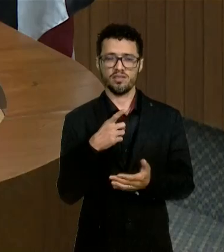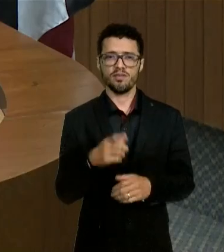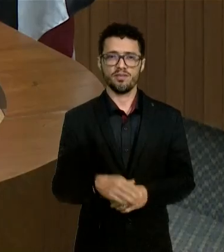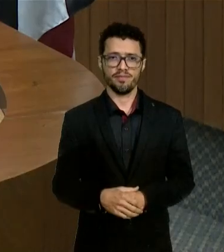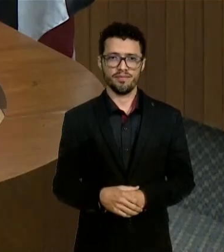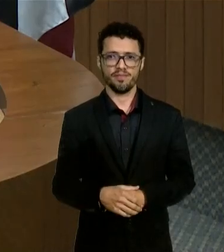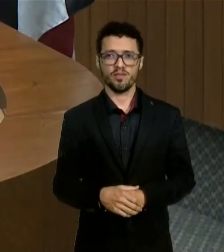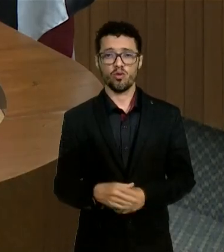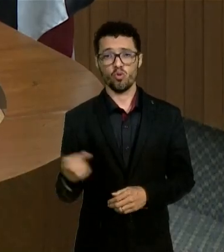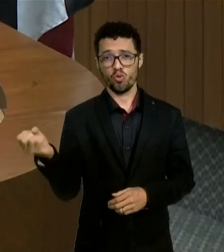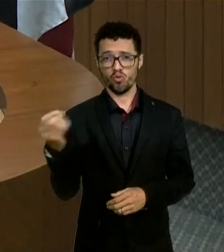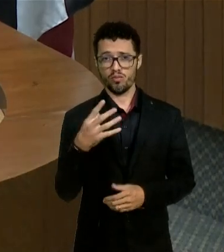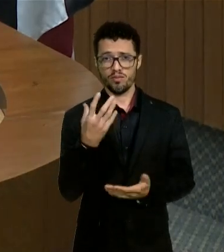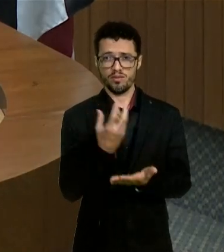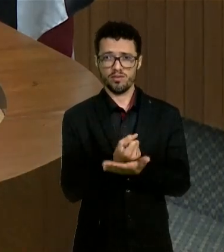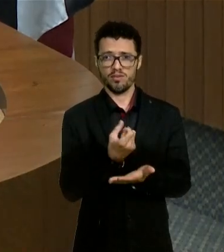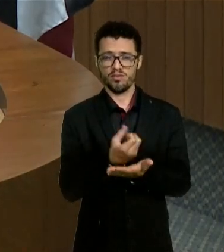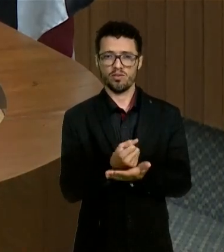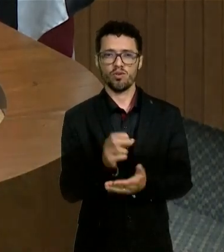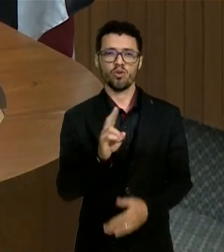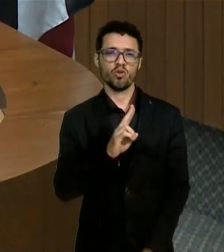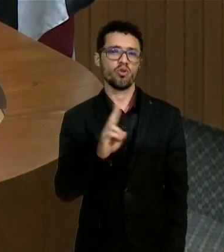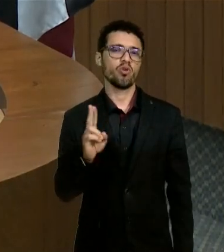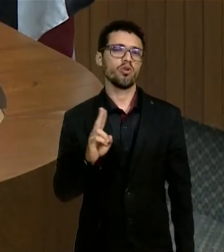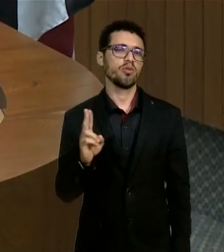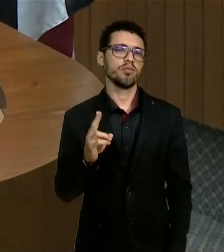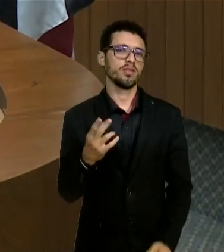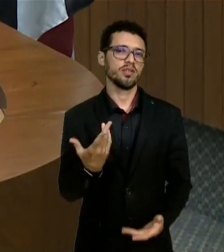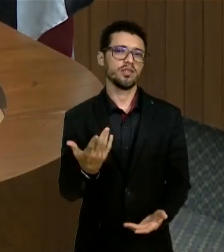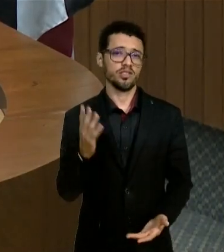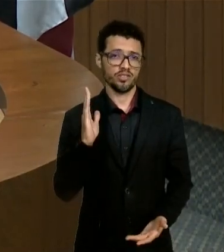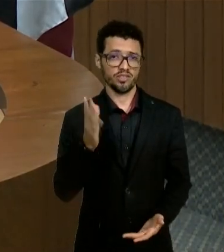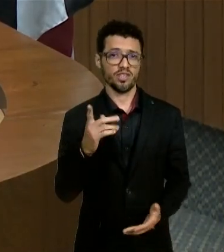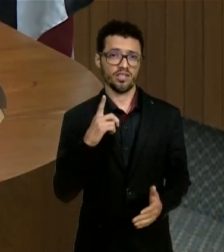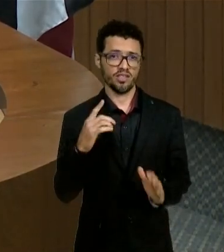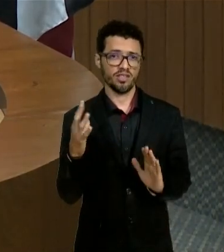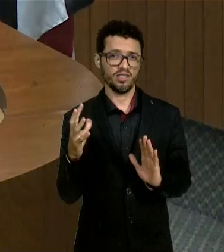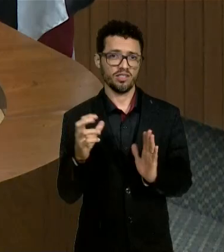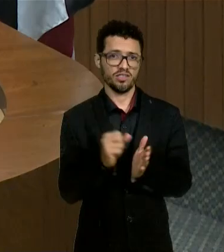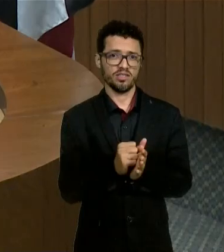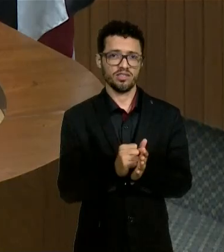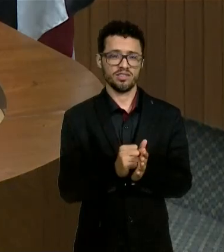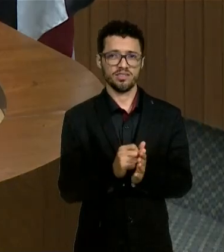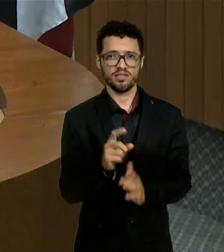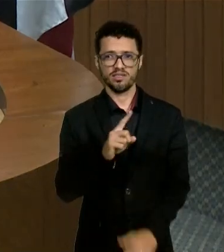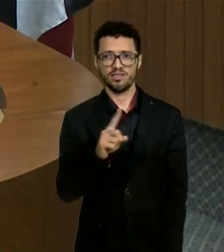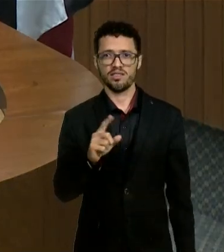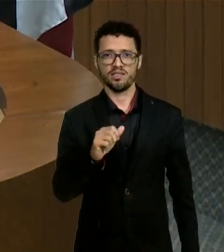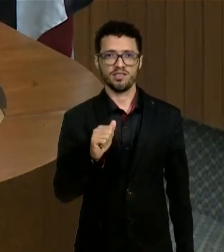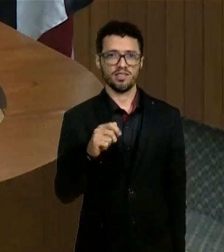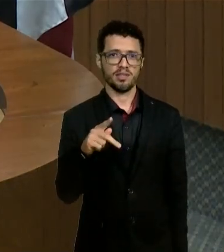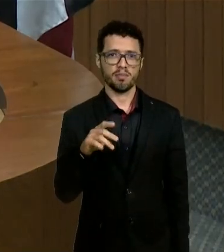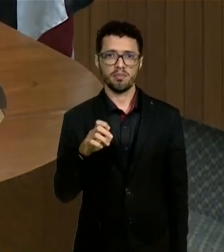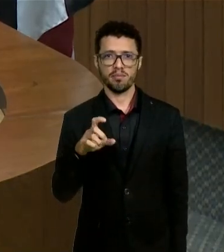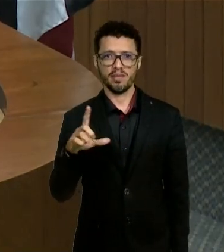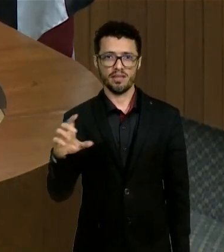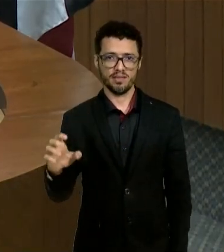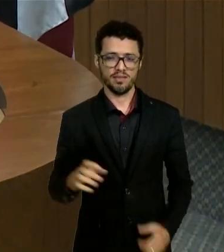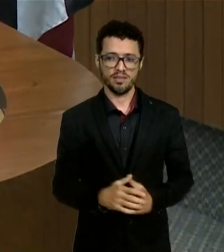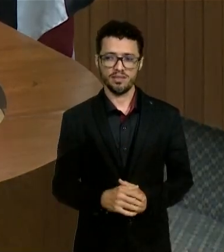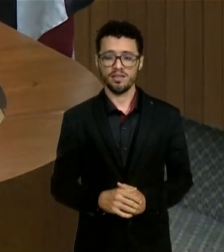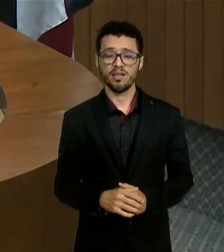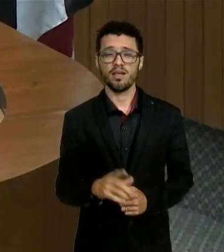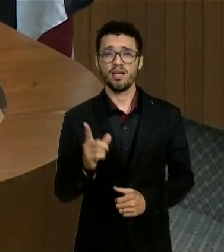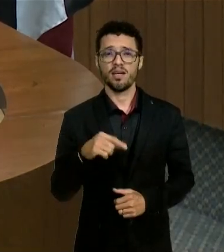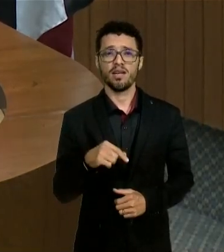Vai ser lançado um novo aplicativo. Sabe como é o nome do aplicativo? Já está batizado? O Zapelli. Agora, é o WhatsApp